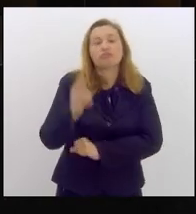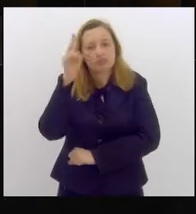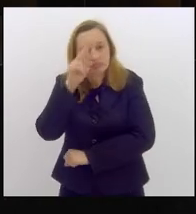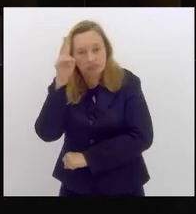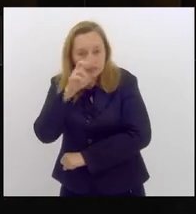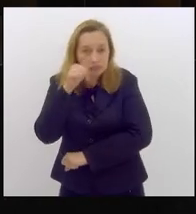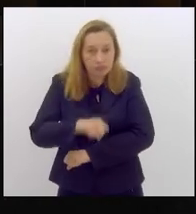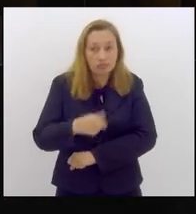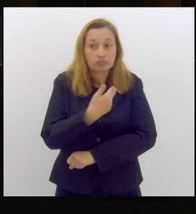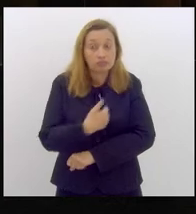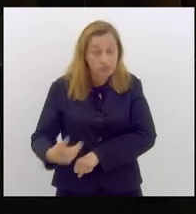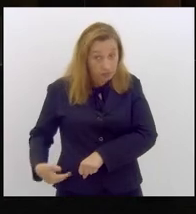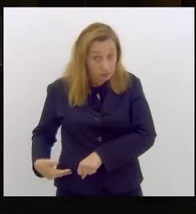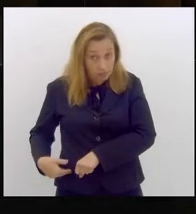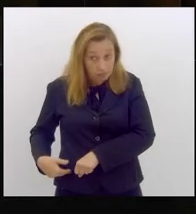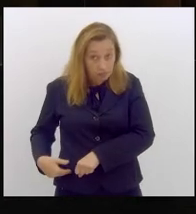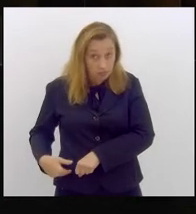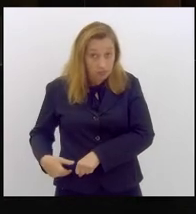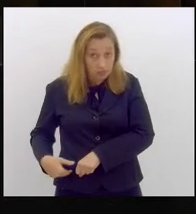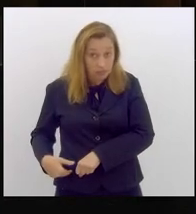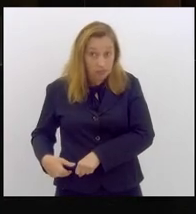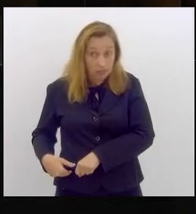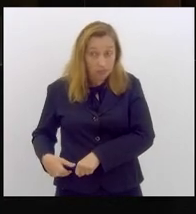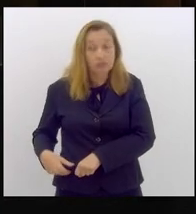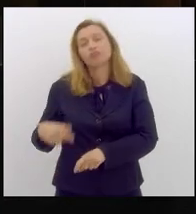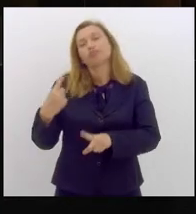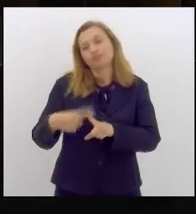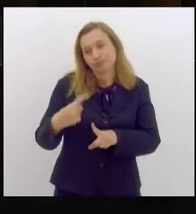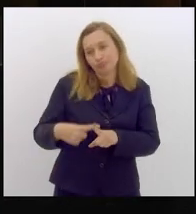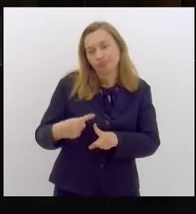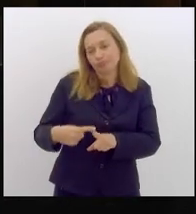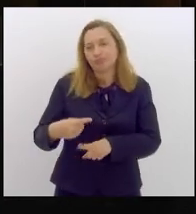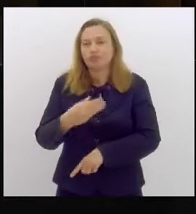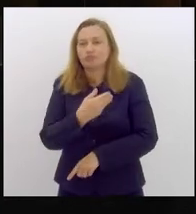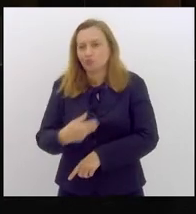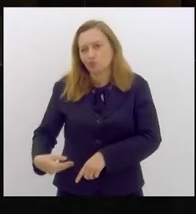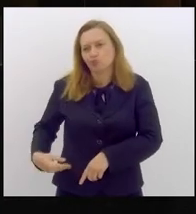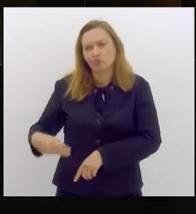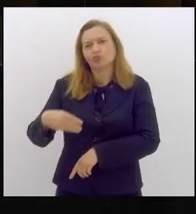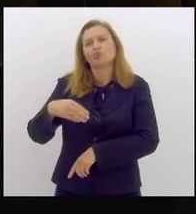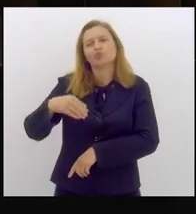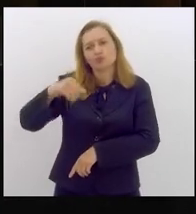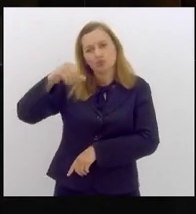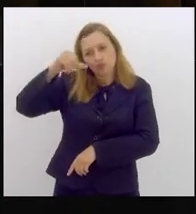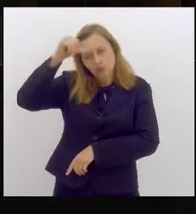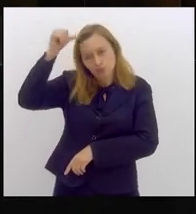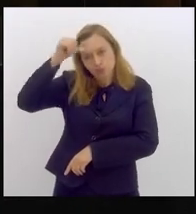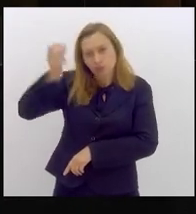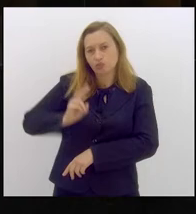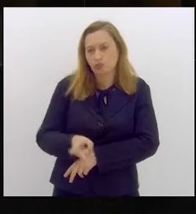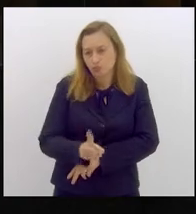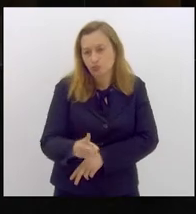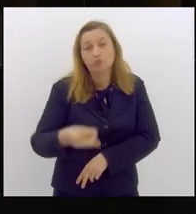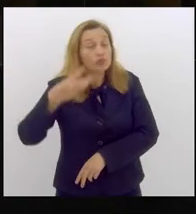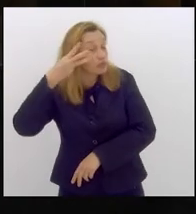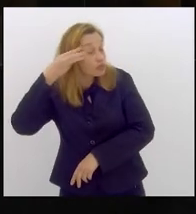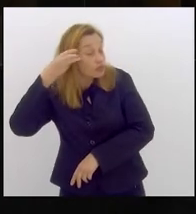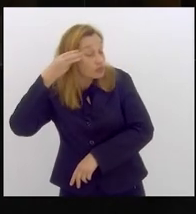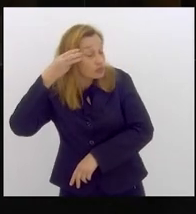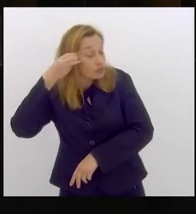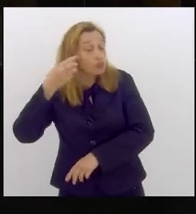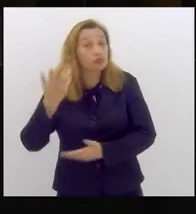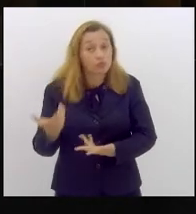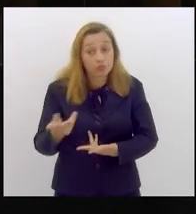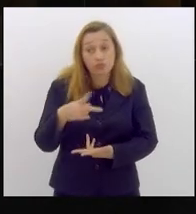esse governo, que está colocado, porque o governo de Cláudio Castro é uma continuidade do governo de Wilson Witz, ele